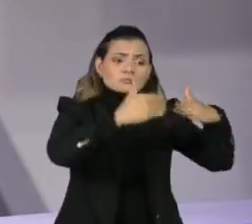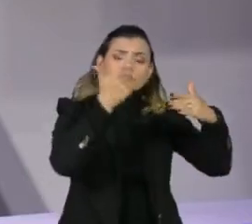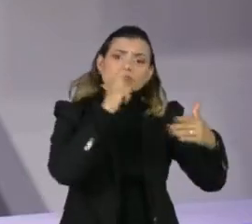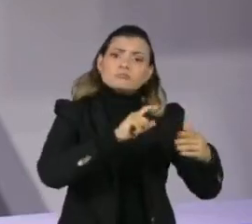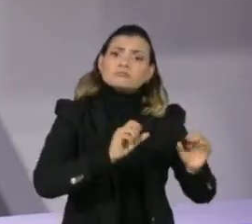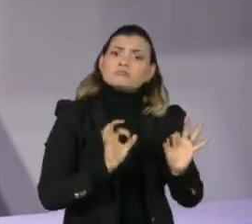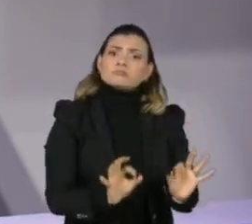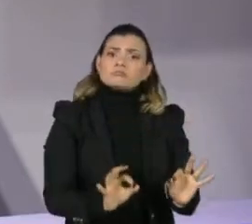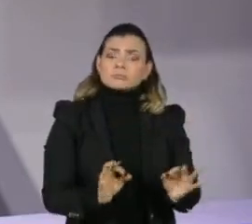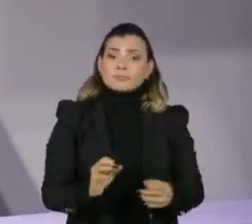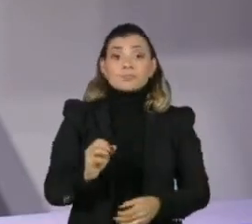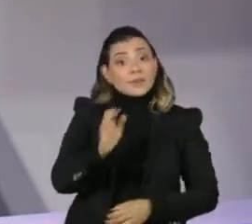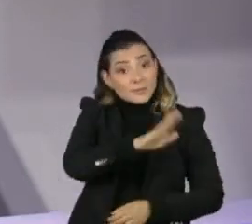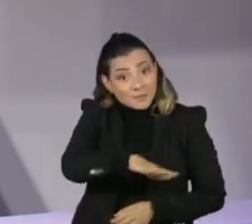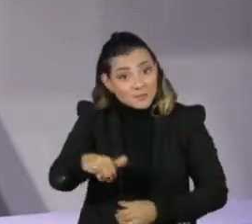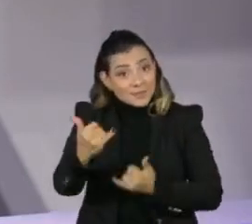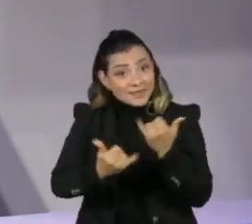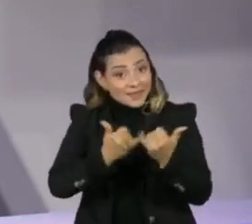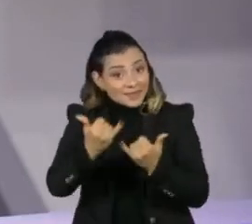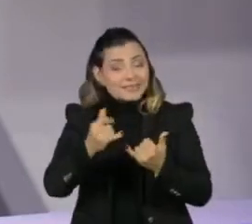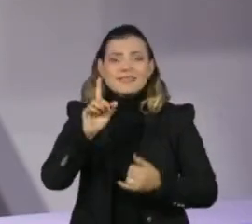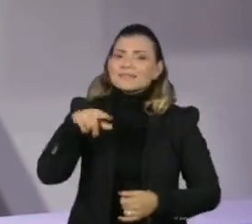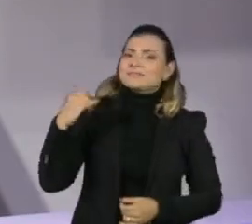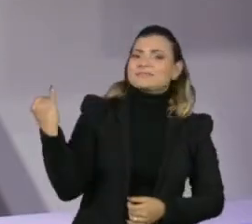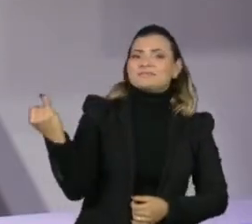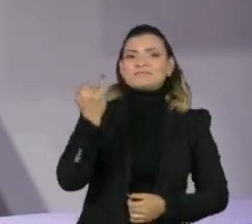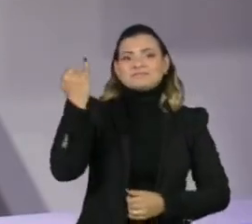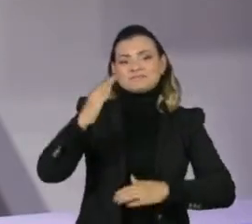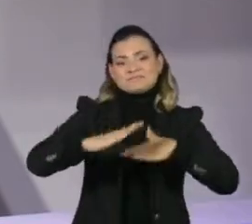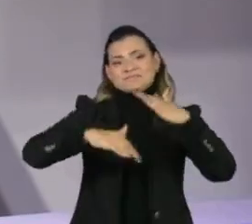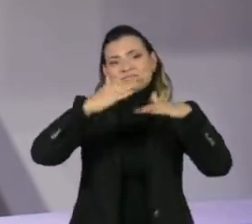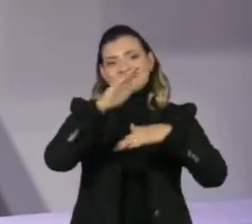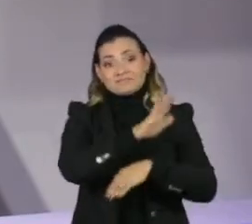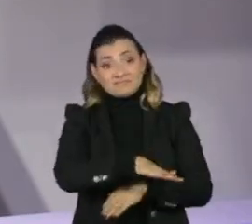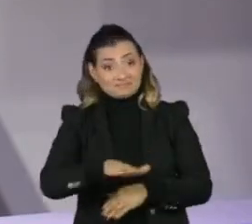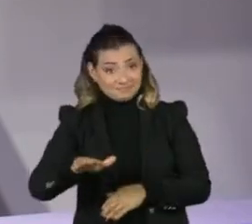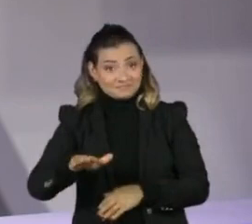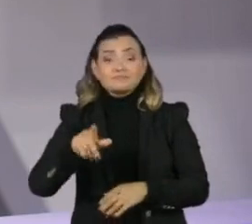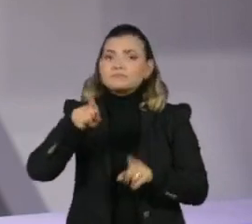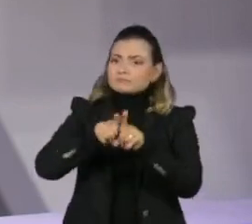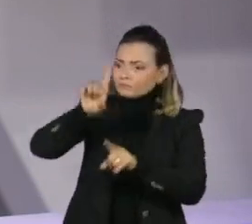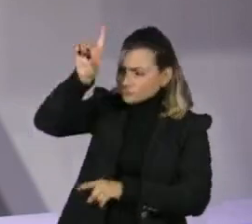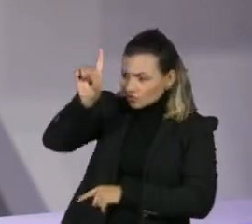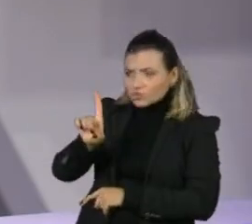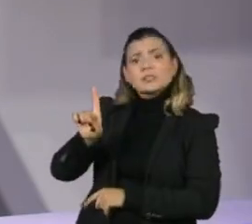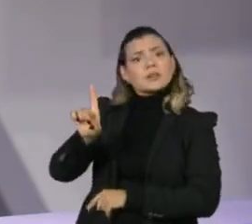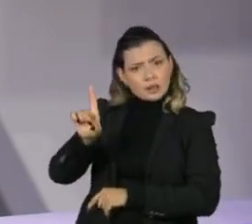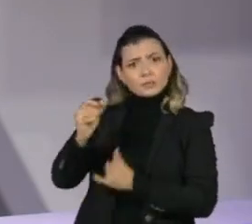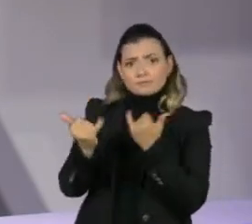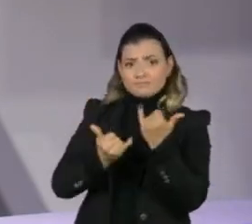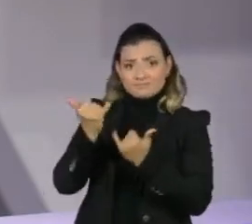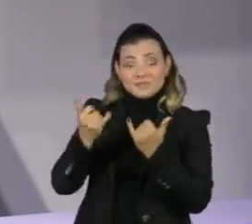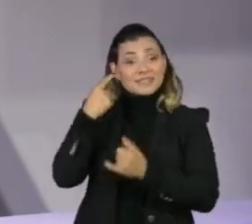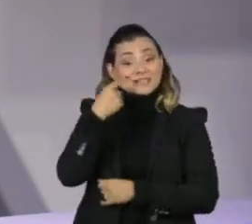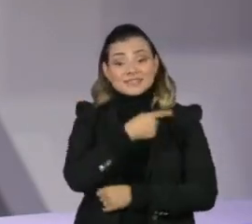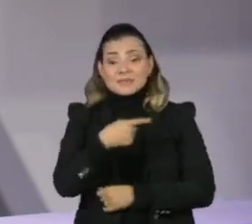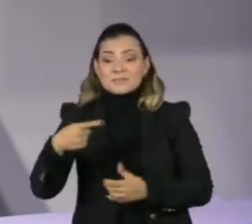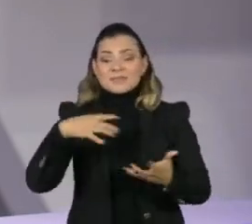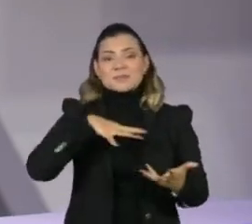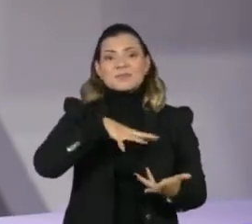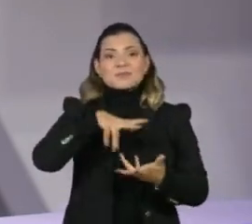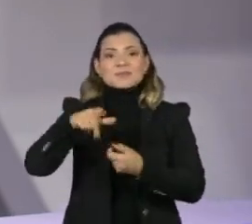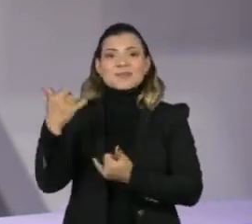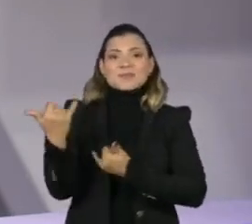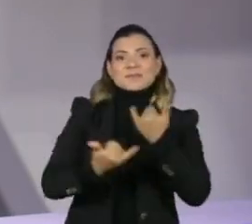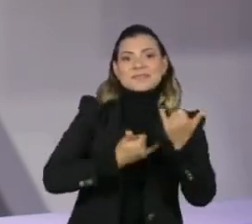e as brincadeiras são fundamentais para o desenvolvimento da Criança e são também um direito dela esta é a semana mundial